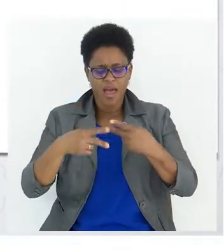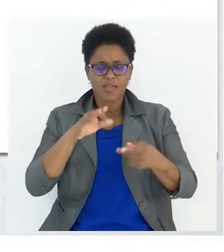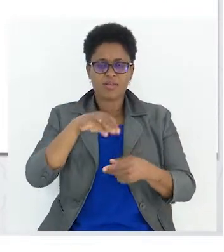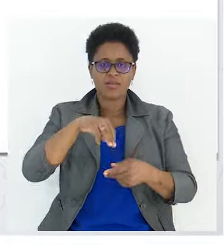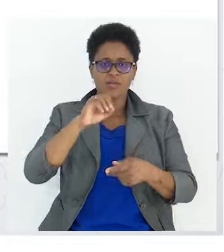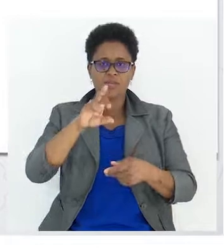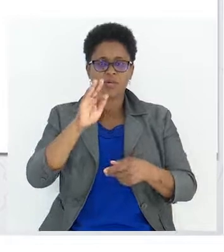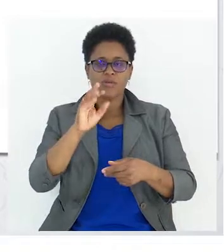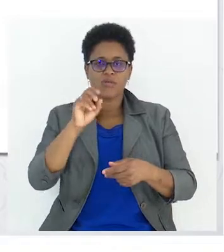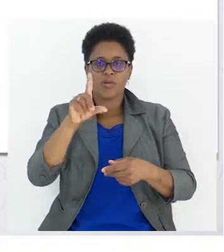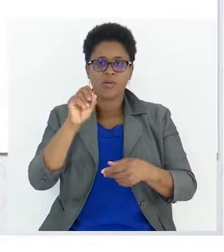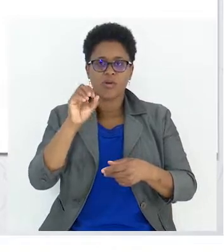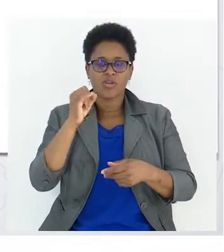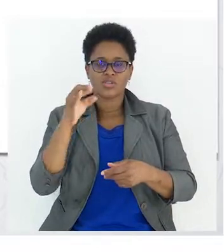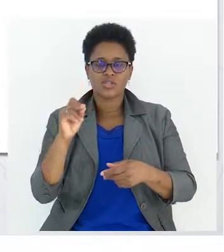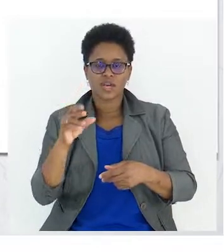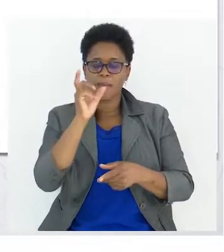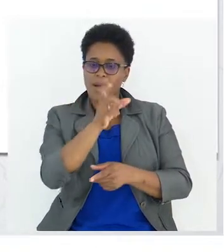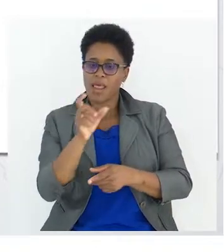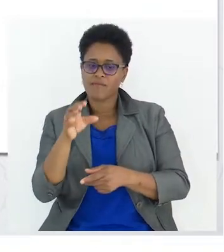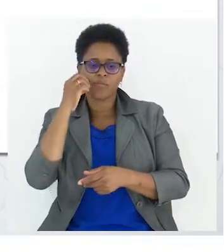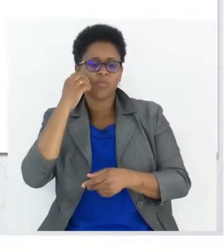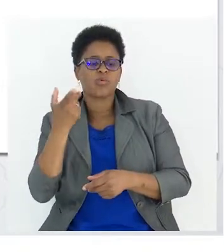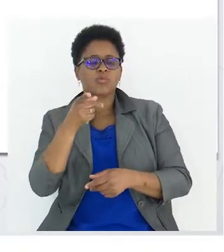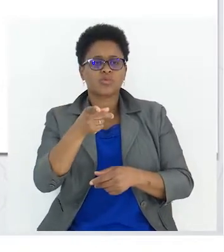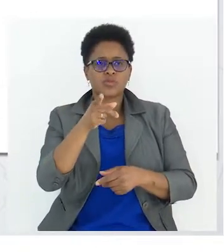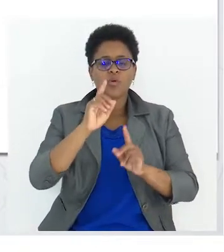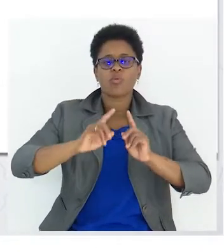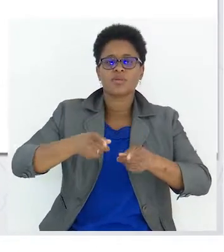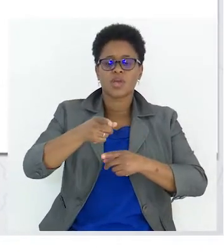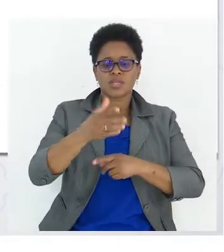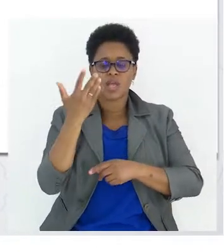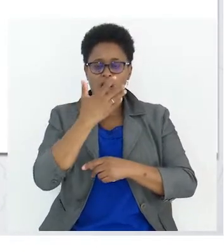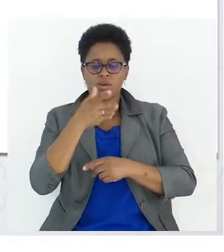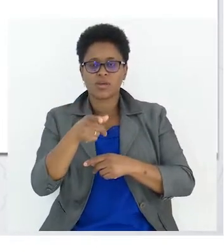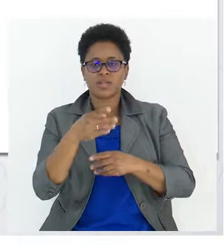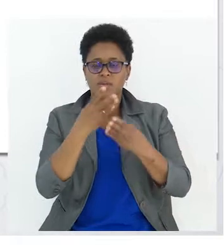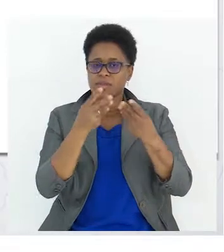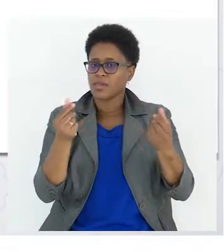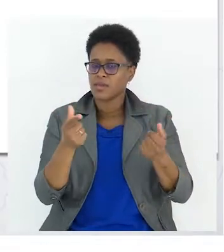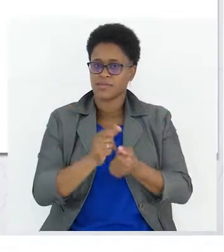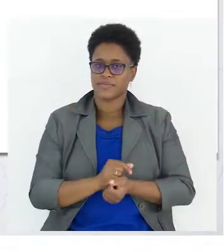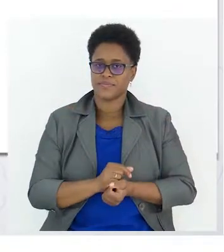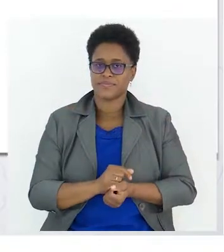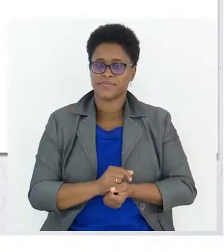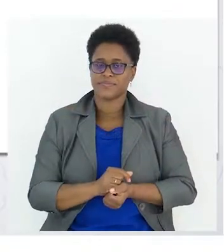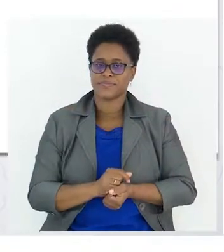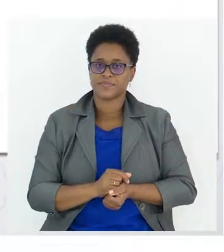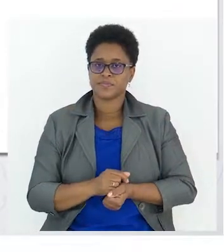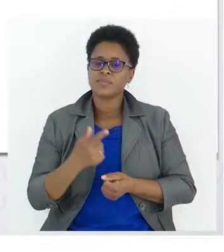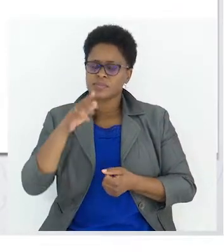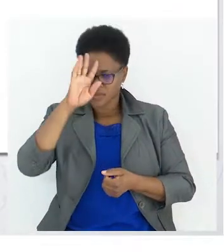morfológica de palavras. E como é que tu vais começar esta aula, este conteúdo? Dando conta